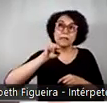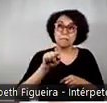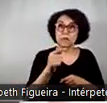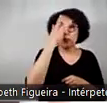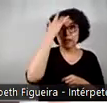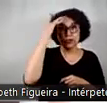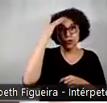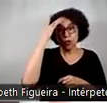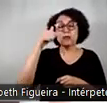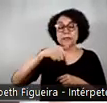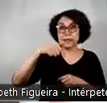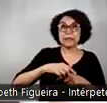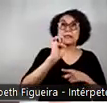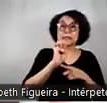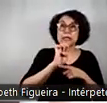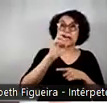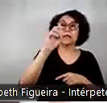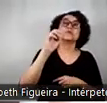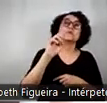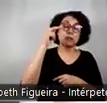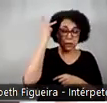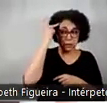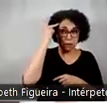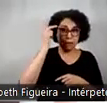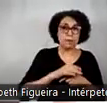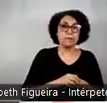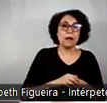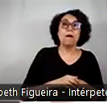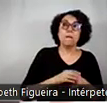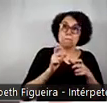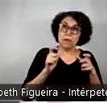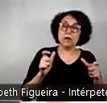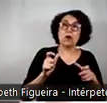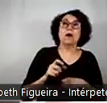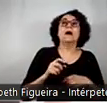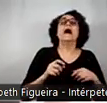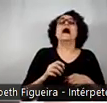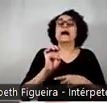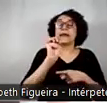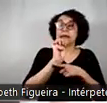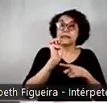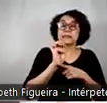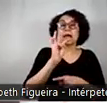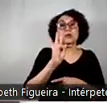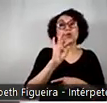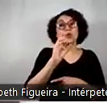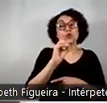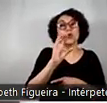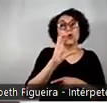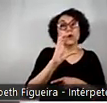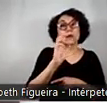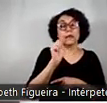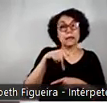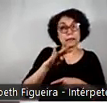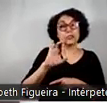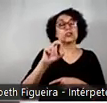do estado do Tocantins é o estado com o menor número de registros, né, com cerca de 2.500 pessoas imigrantes